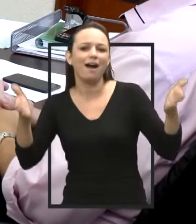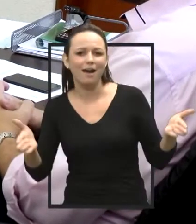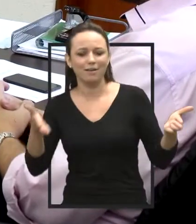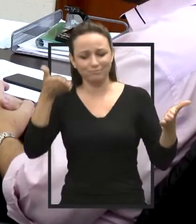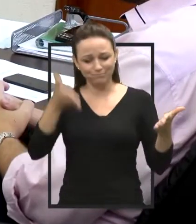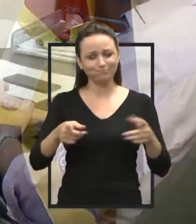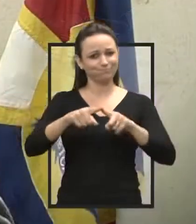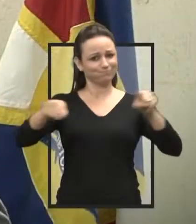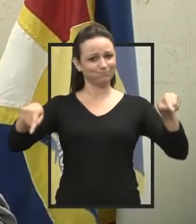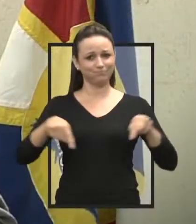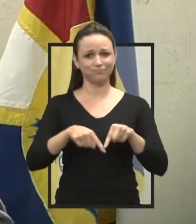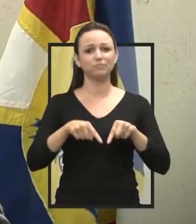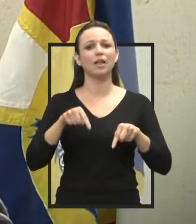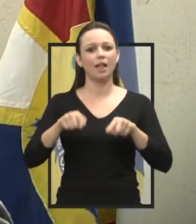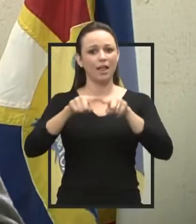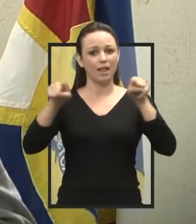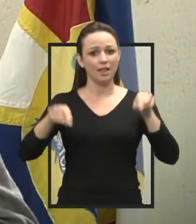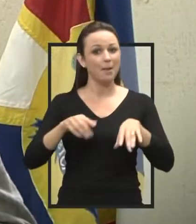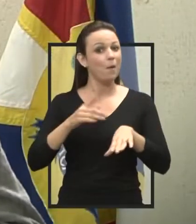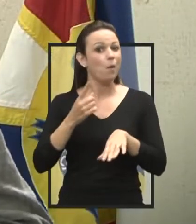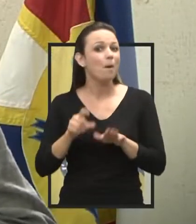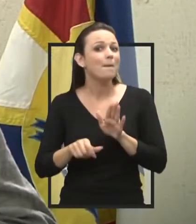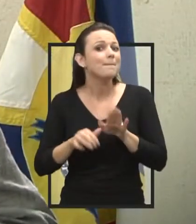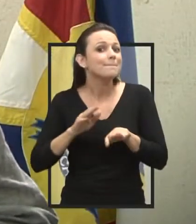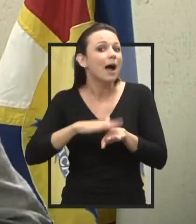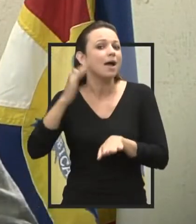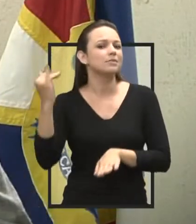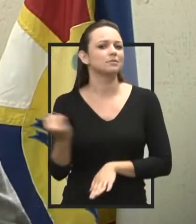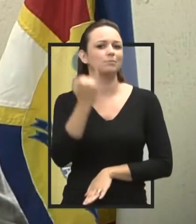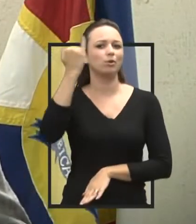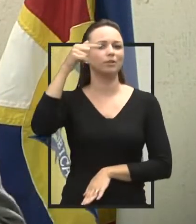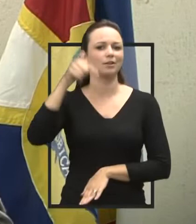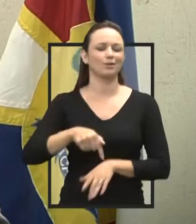deste gabinete, que é um dos gabinetes mais importantes que nós temos na